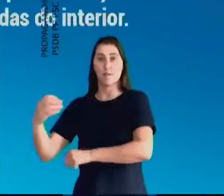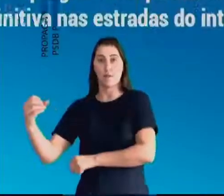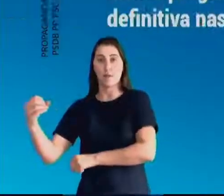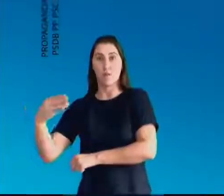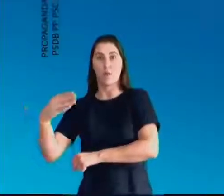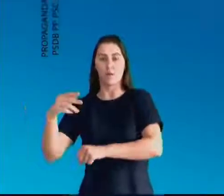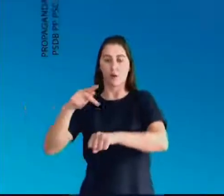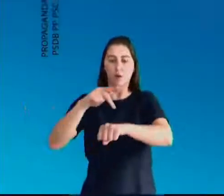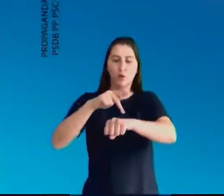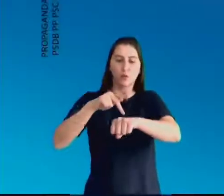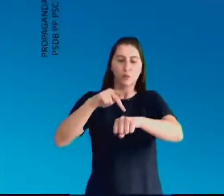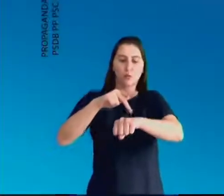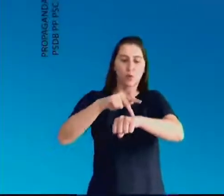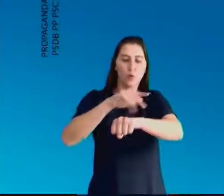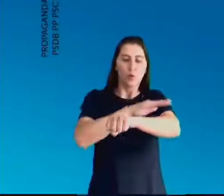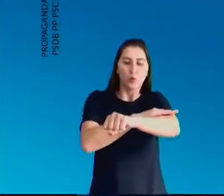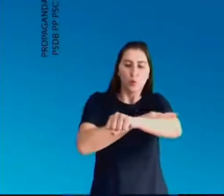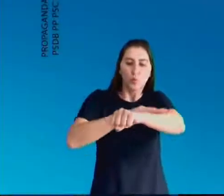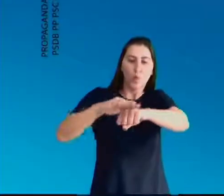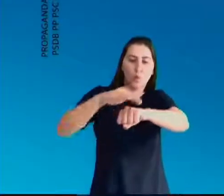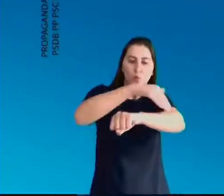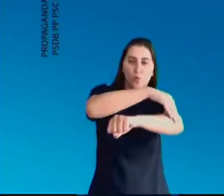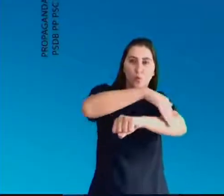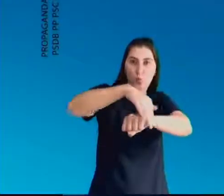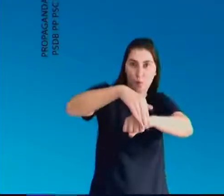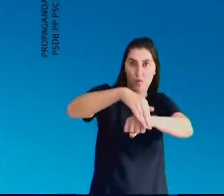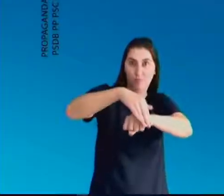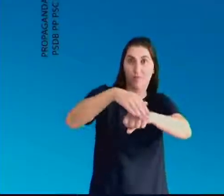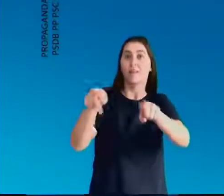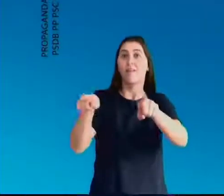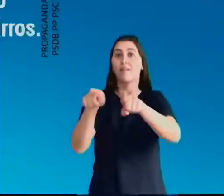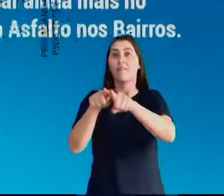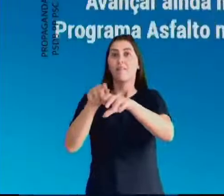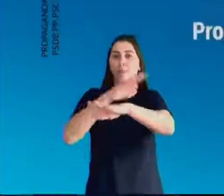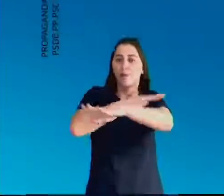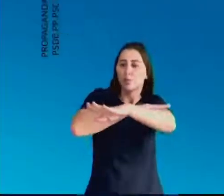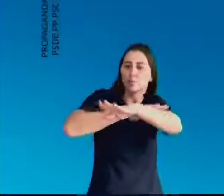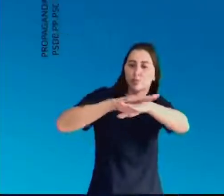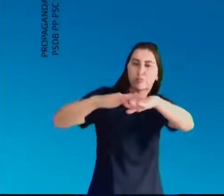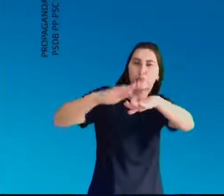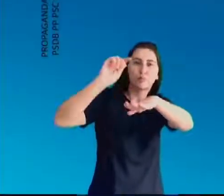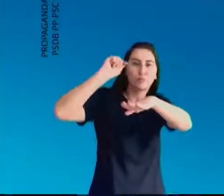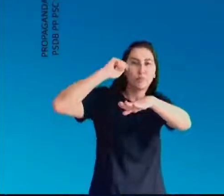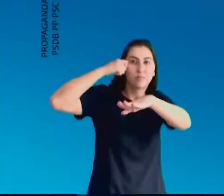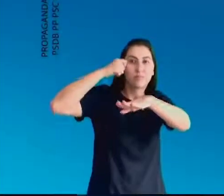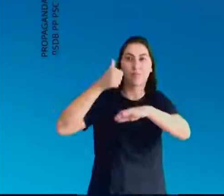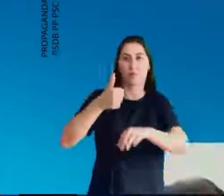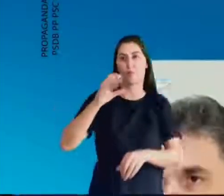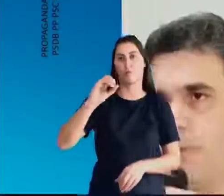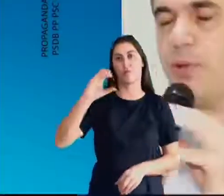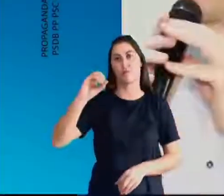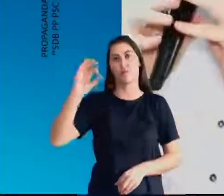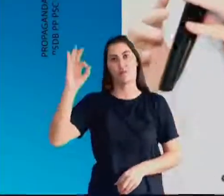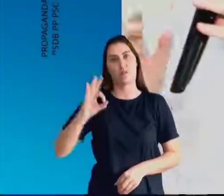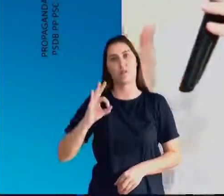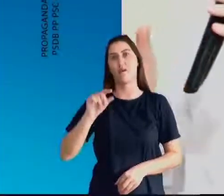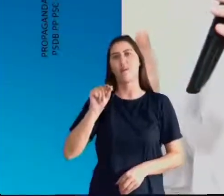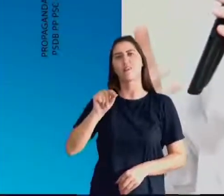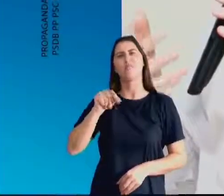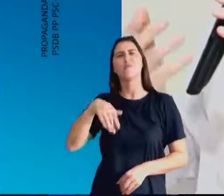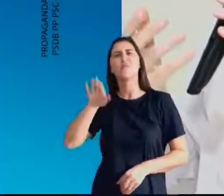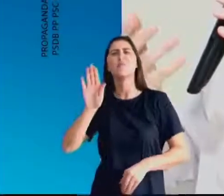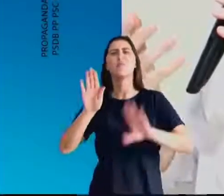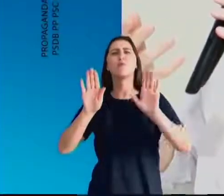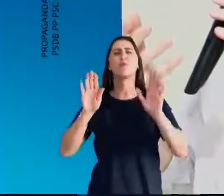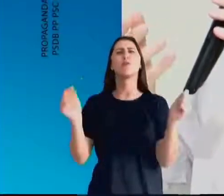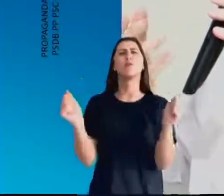praças. Pavimentação definitiva de estradas rurais. Asfalto 100%. Tudo